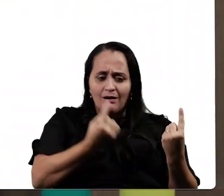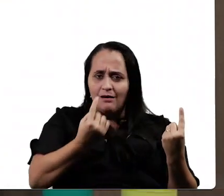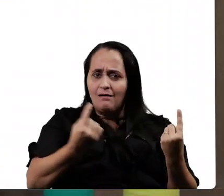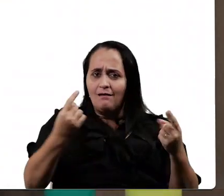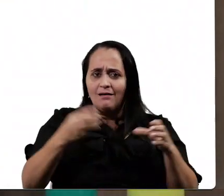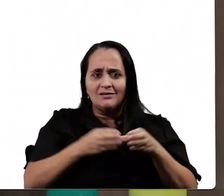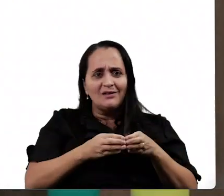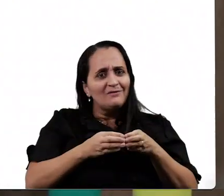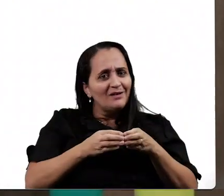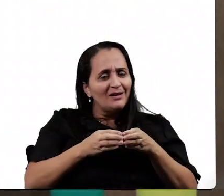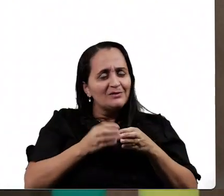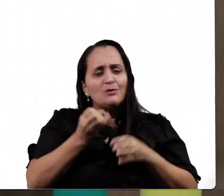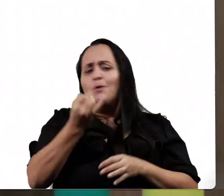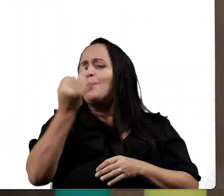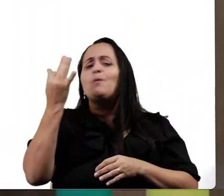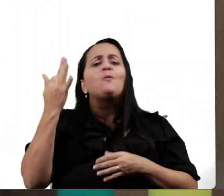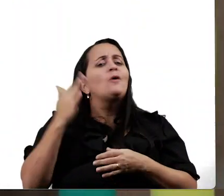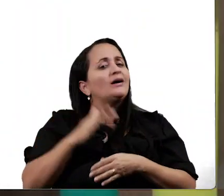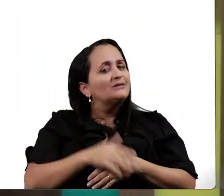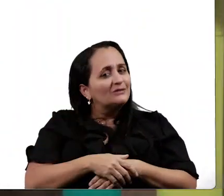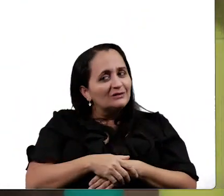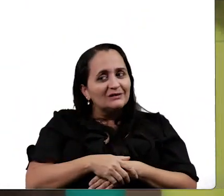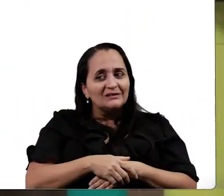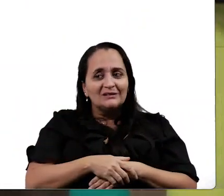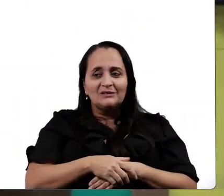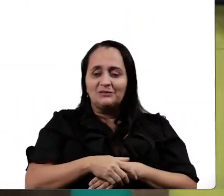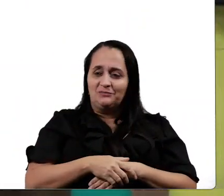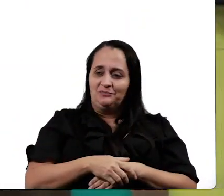temos aqui quatro